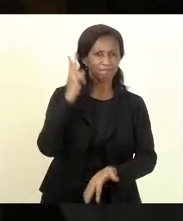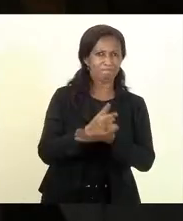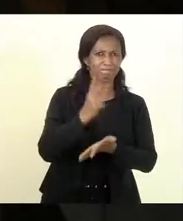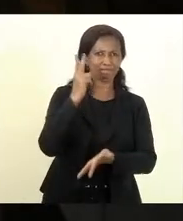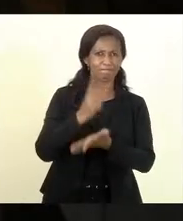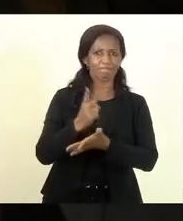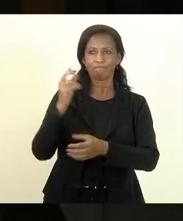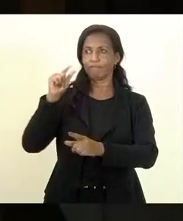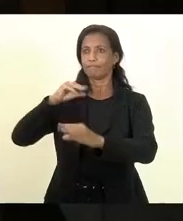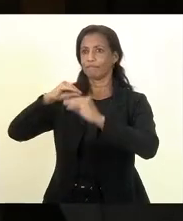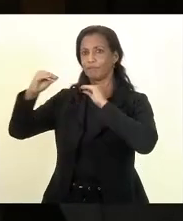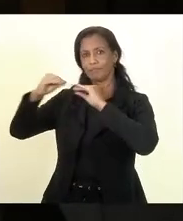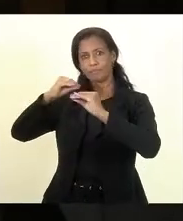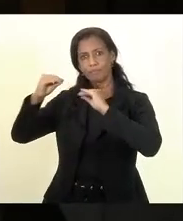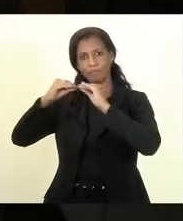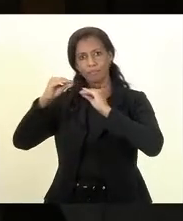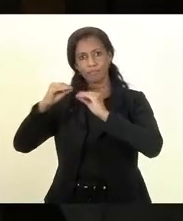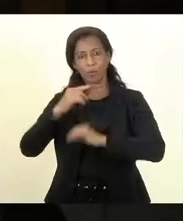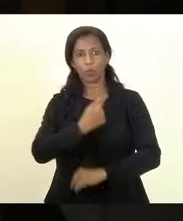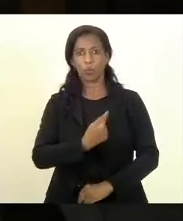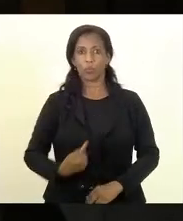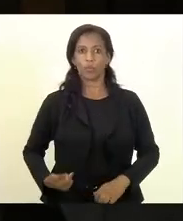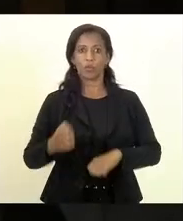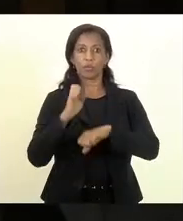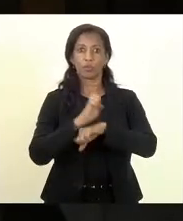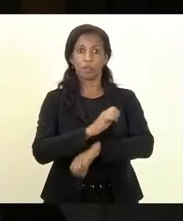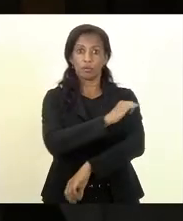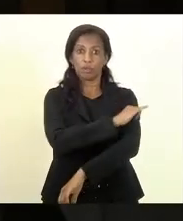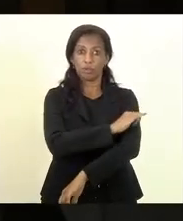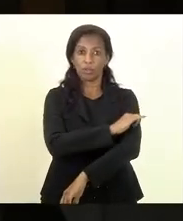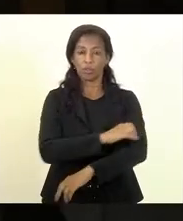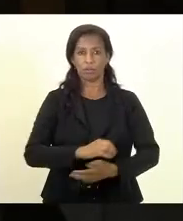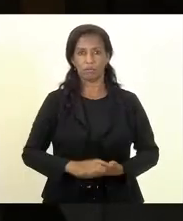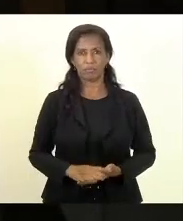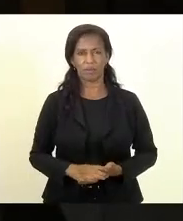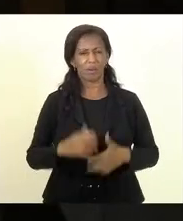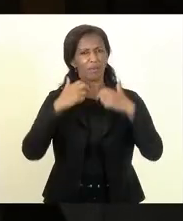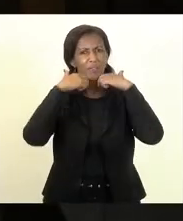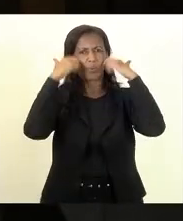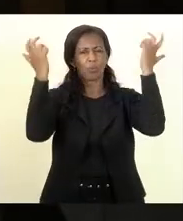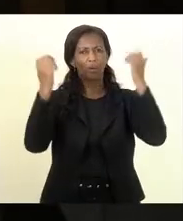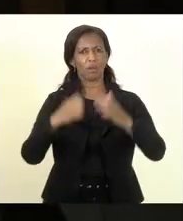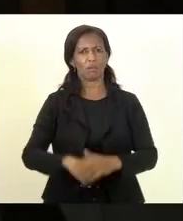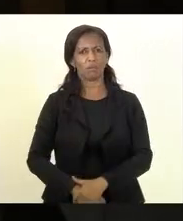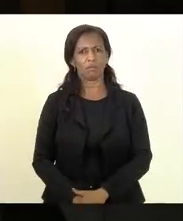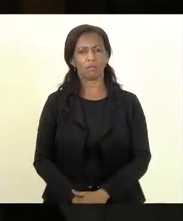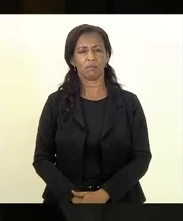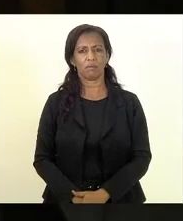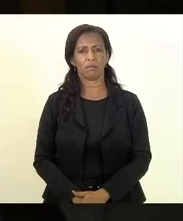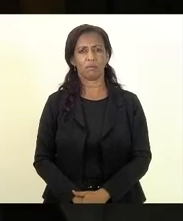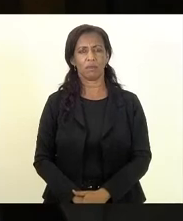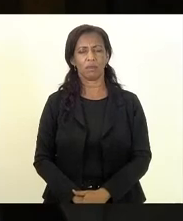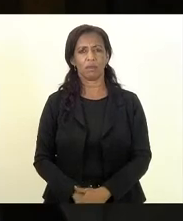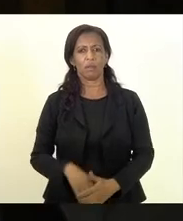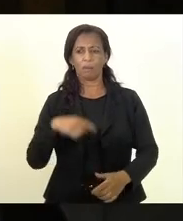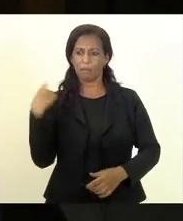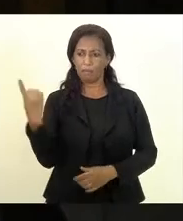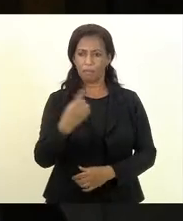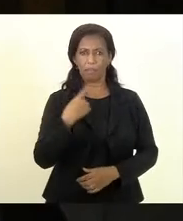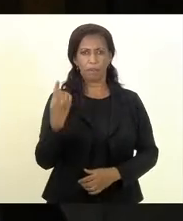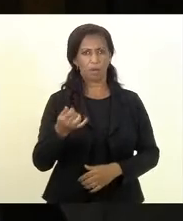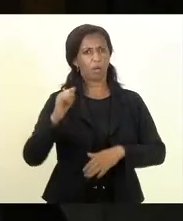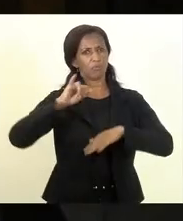novela acontecer no governo do Estado do Rio de Janeiro, no Rio de Janeiro. Uma vergonha para os cariocas, para